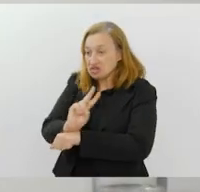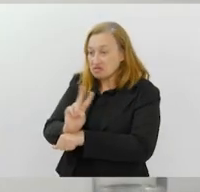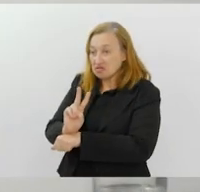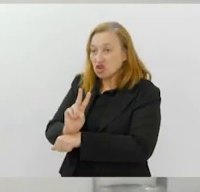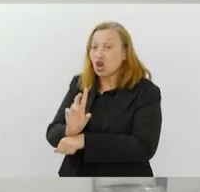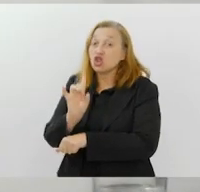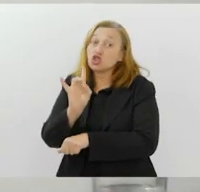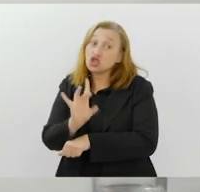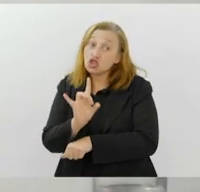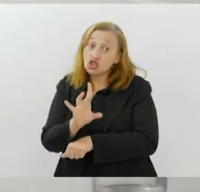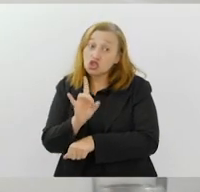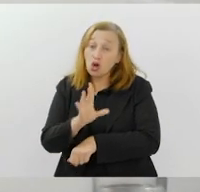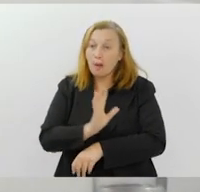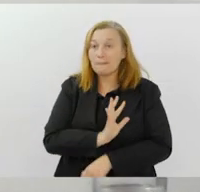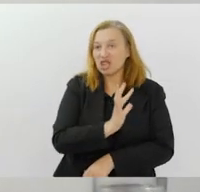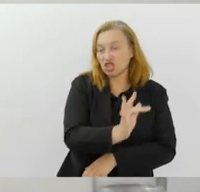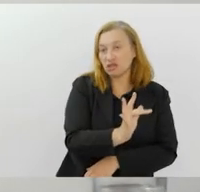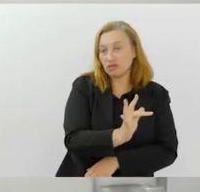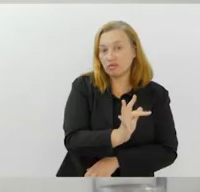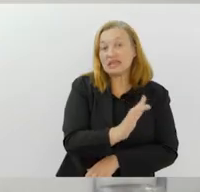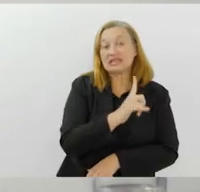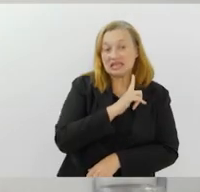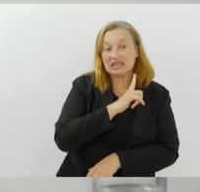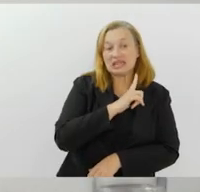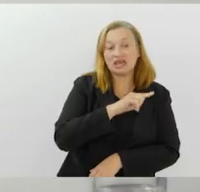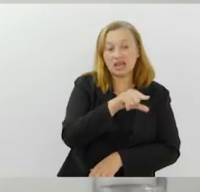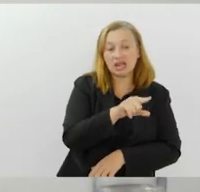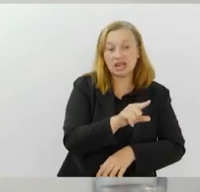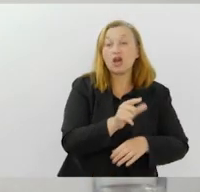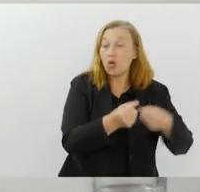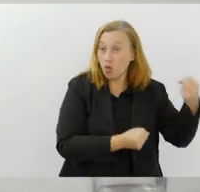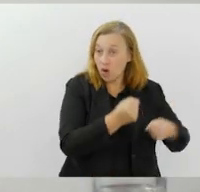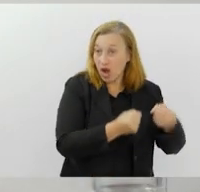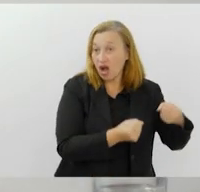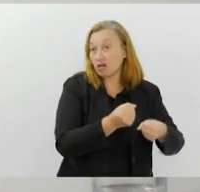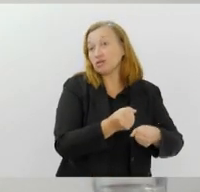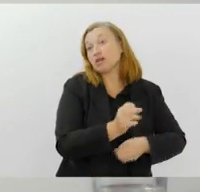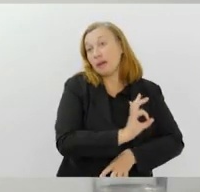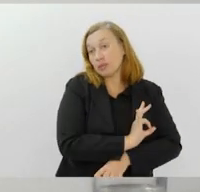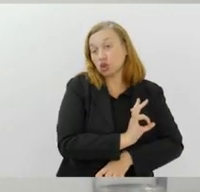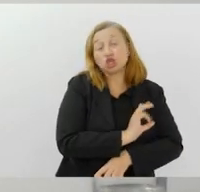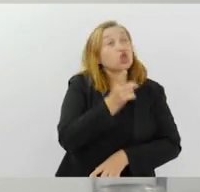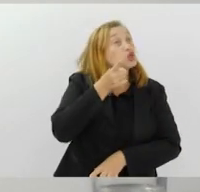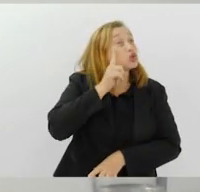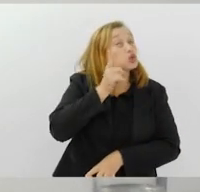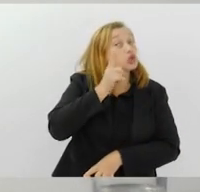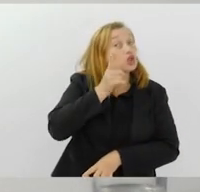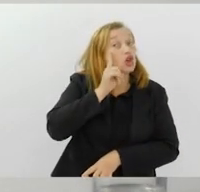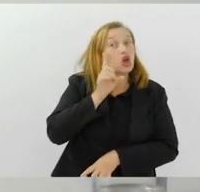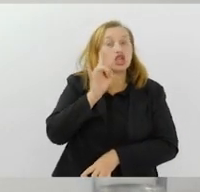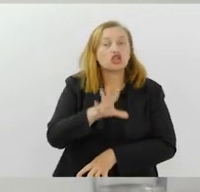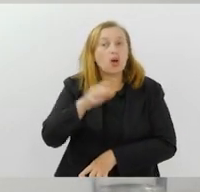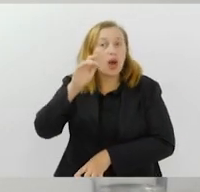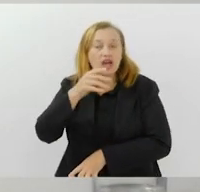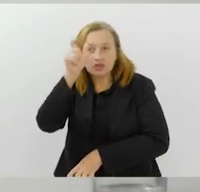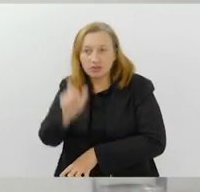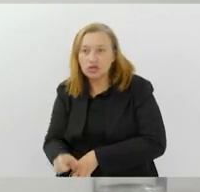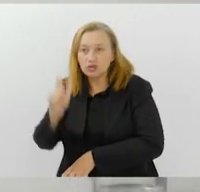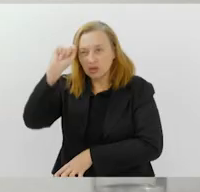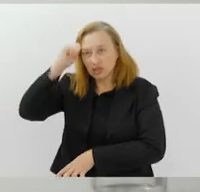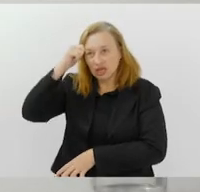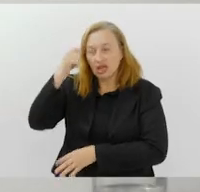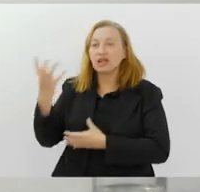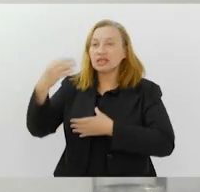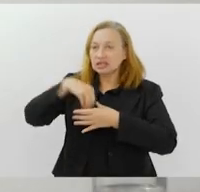Fluminense tinha Blitz todas as noites e somente as pessoas negras que estavam dentro do